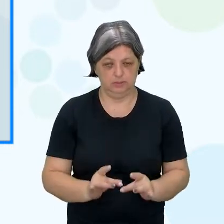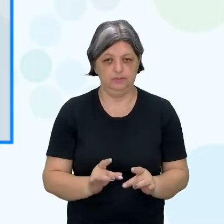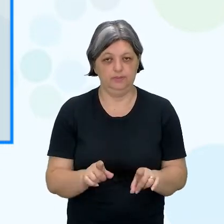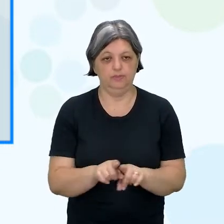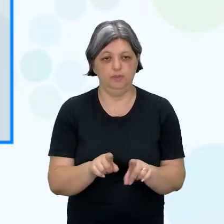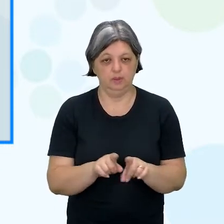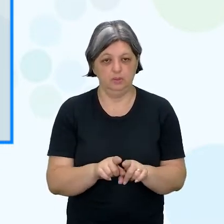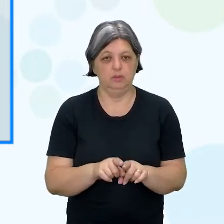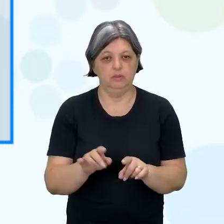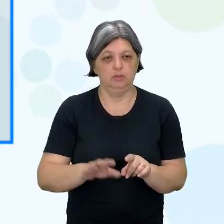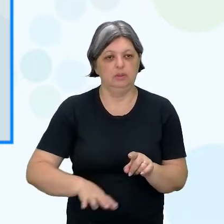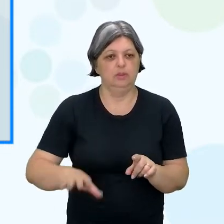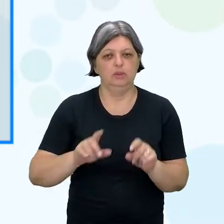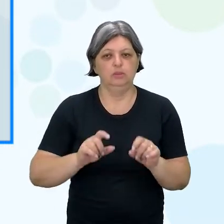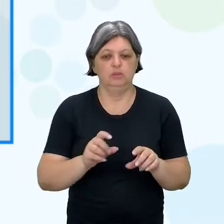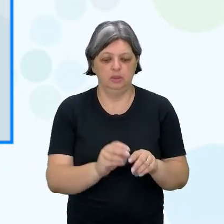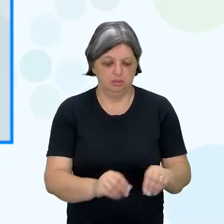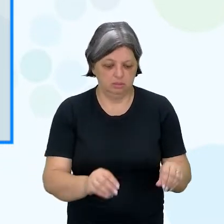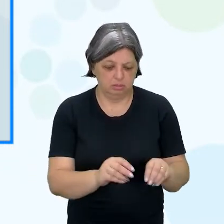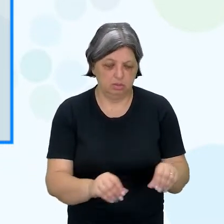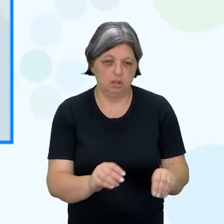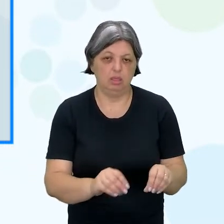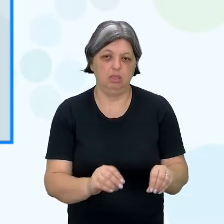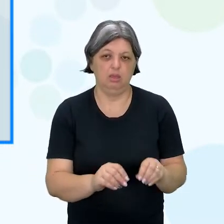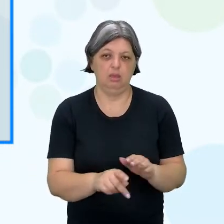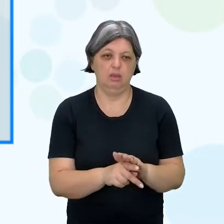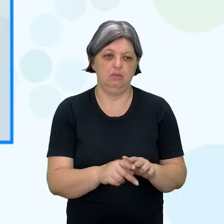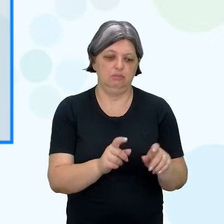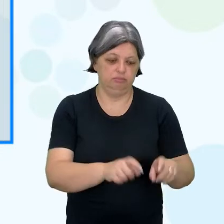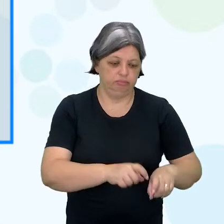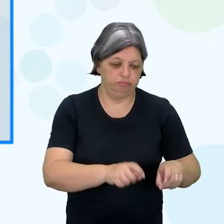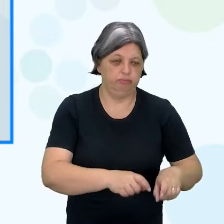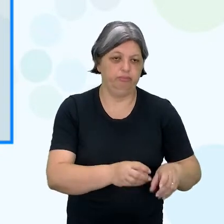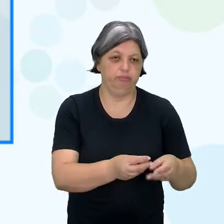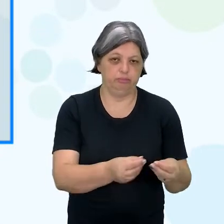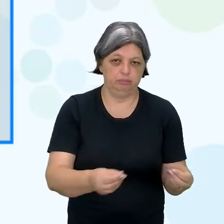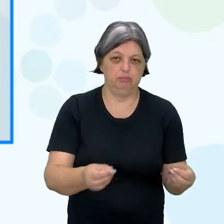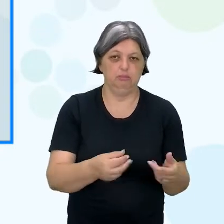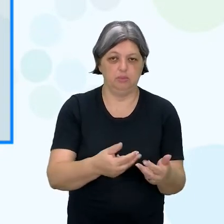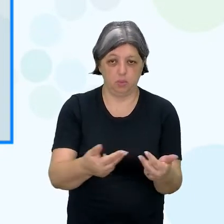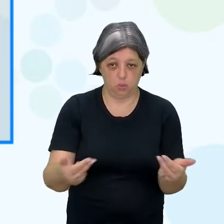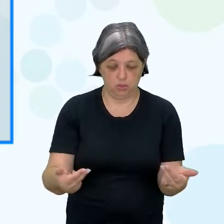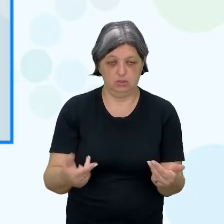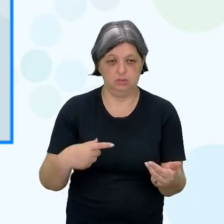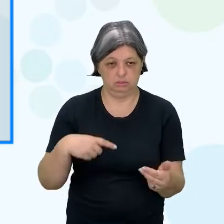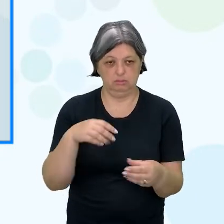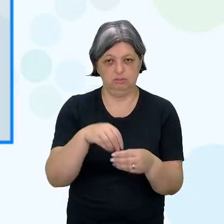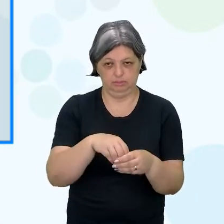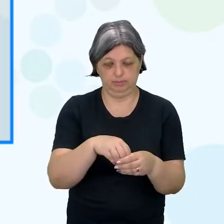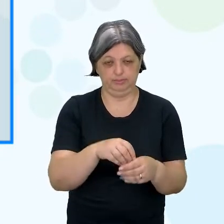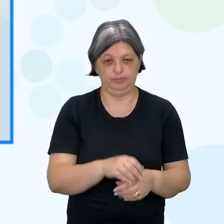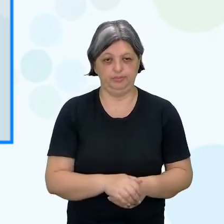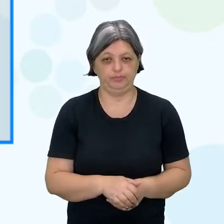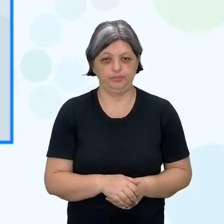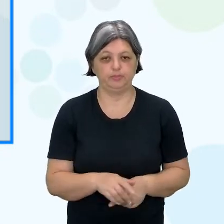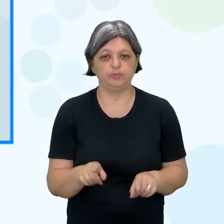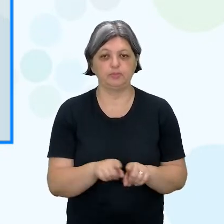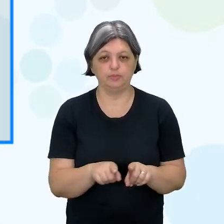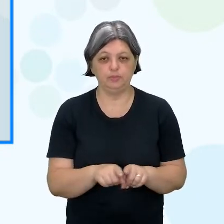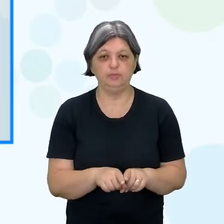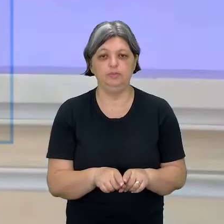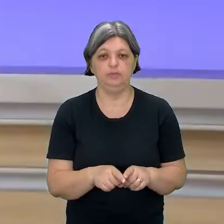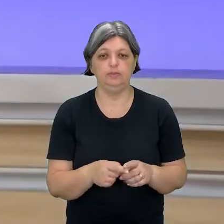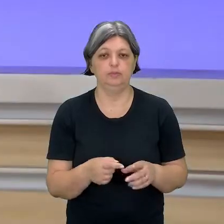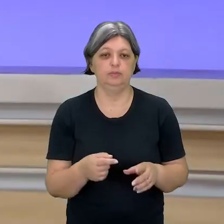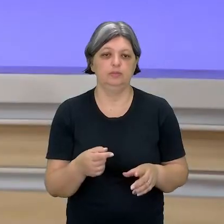da compostagem, né, o que era também a vermicompostagem, e também a gente montou, né, ou pelo menos deu aí,